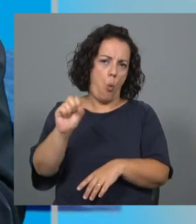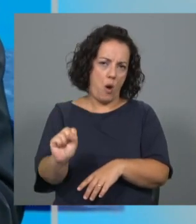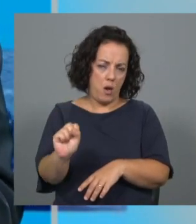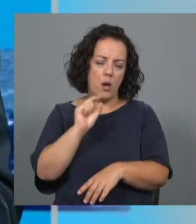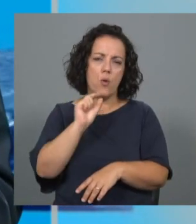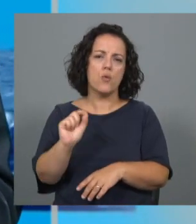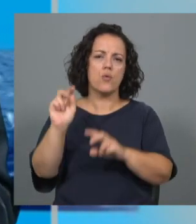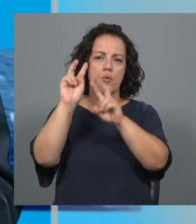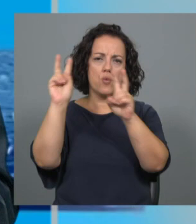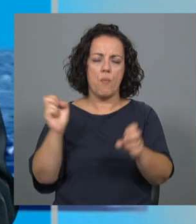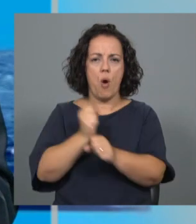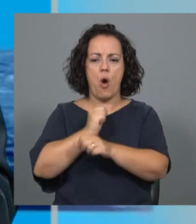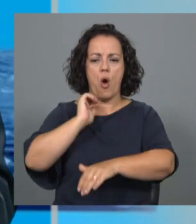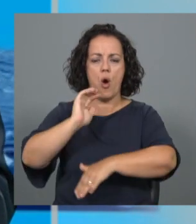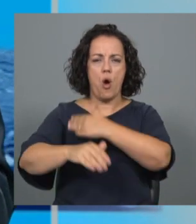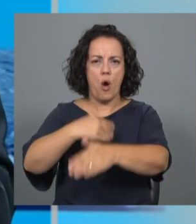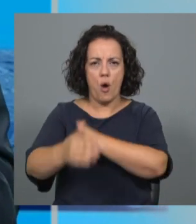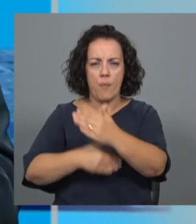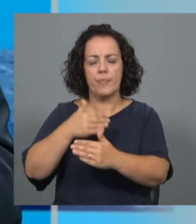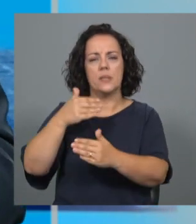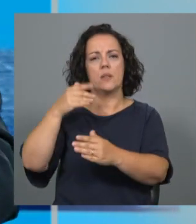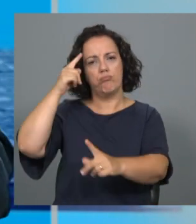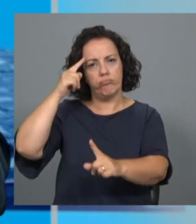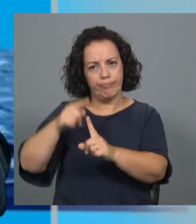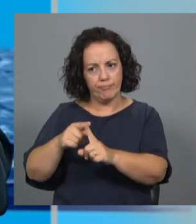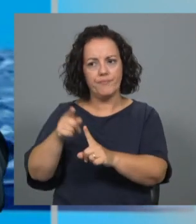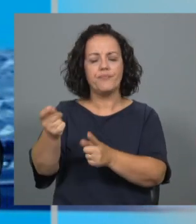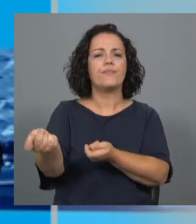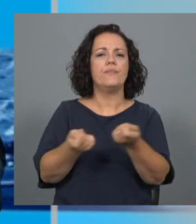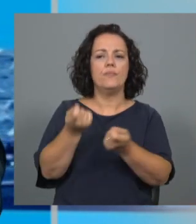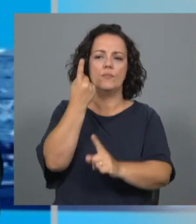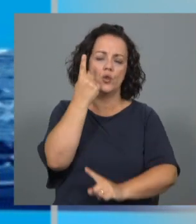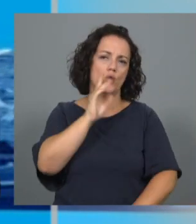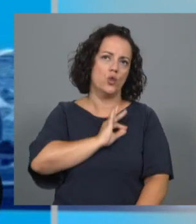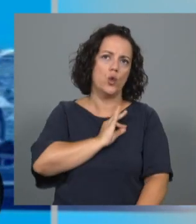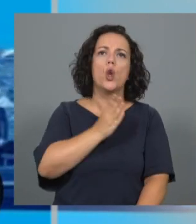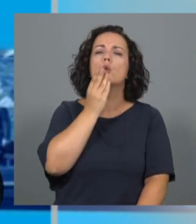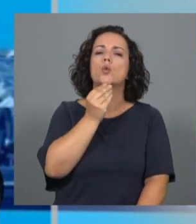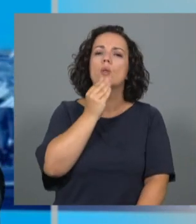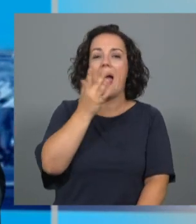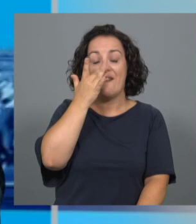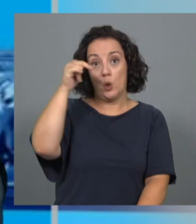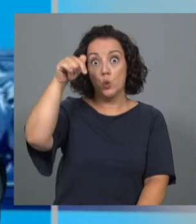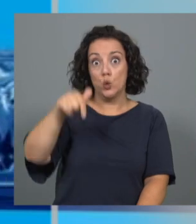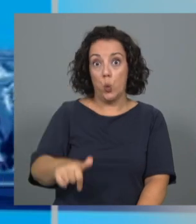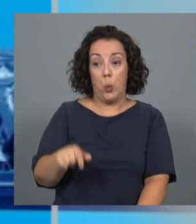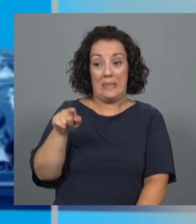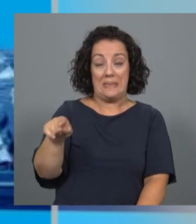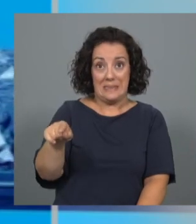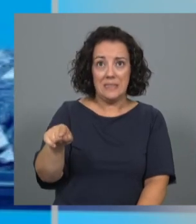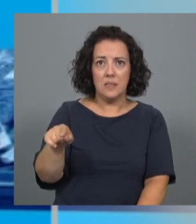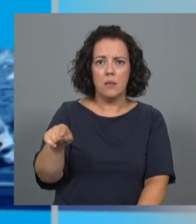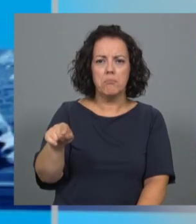chamada Operation Hunger, que era dirigida por uma senhora judia sul-africana, em